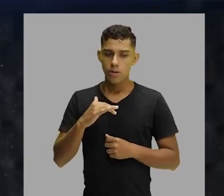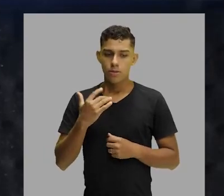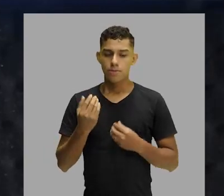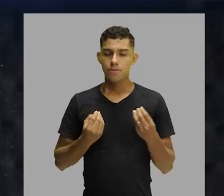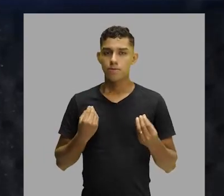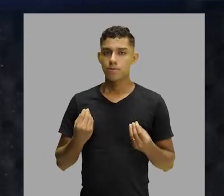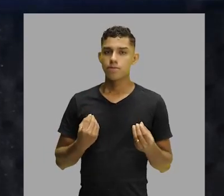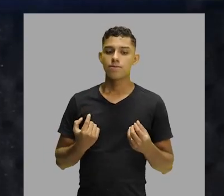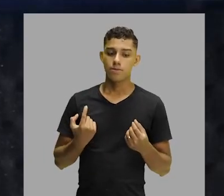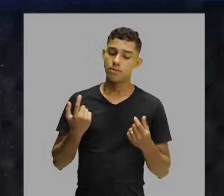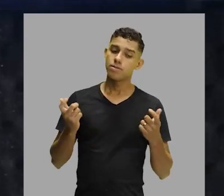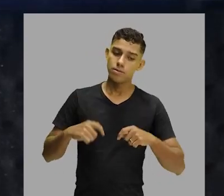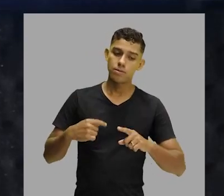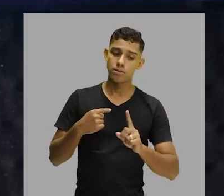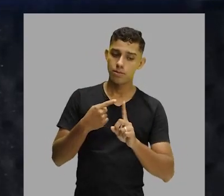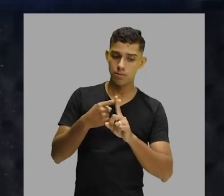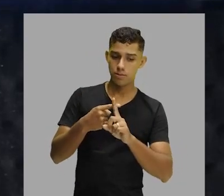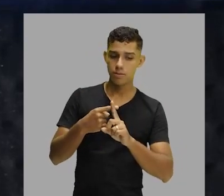cargas positivas.